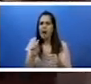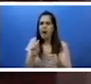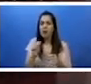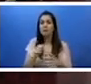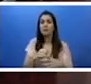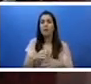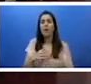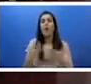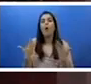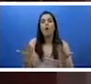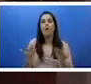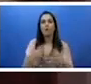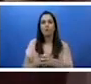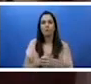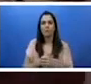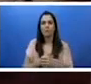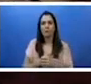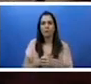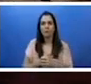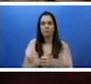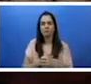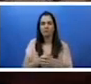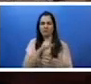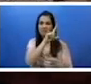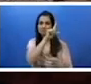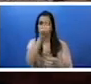pensar? Aqui está escrito, ó,